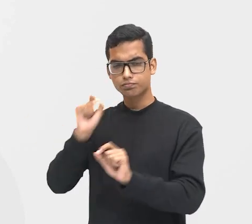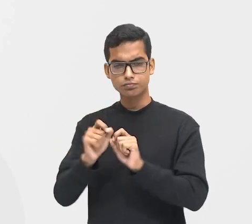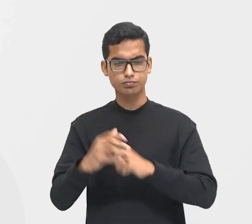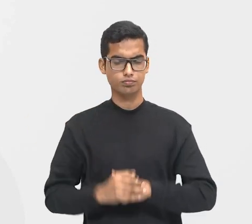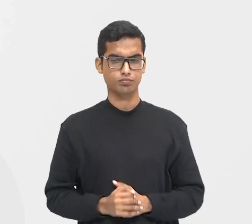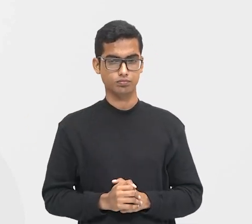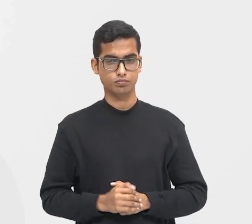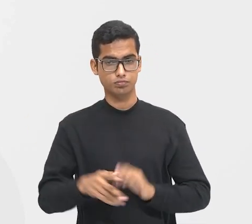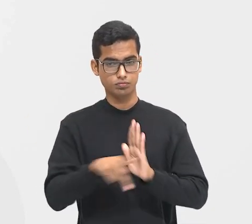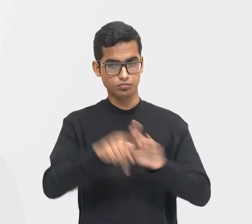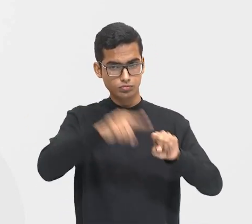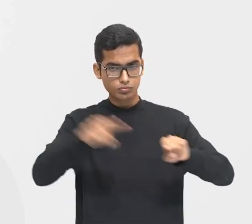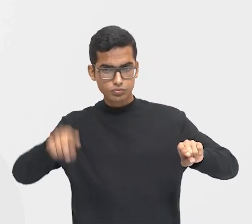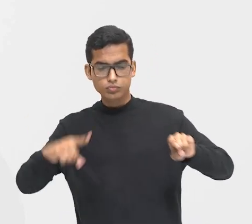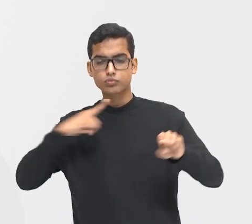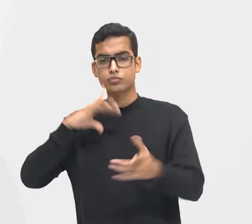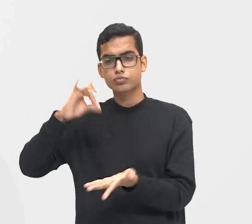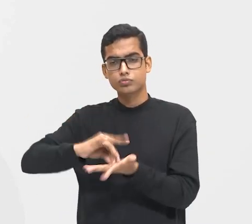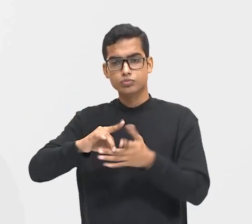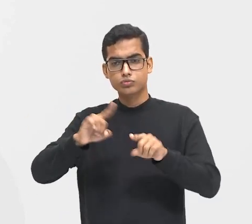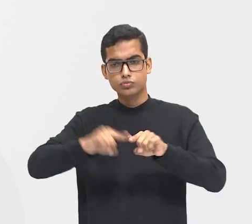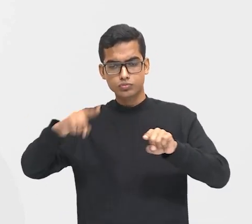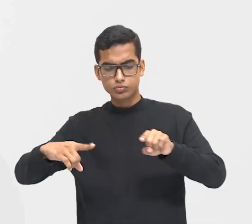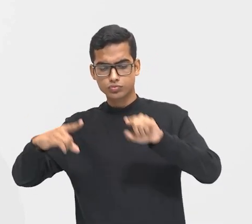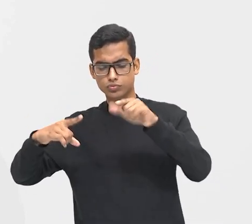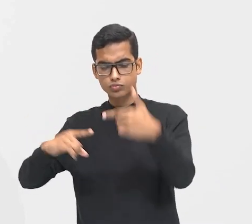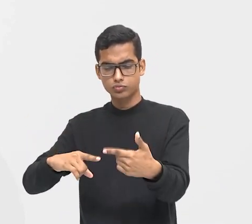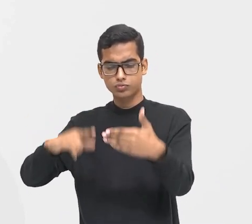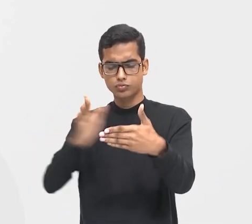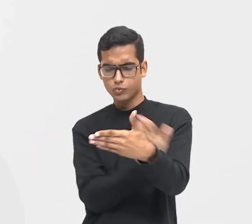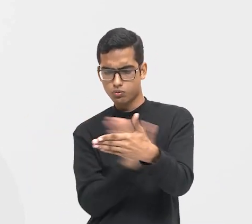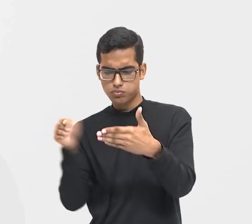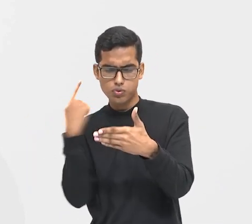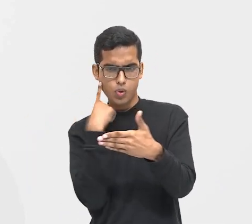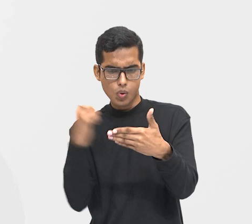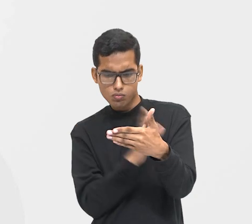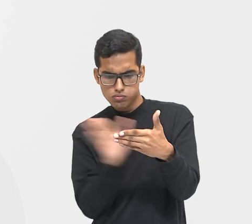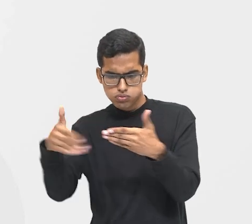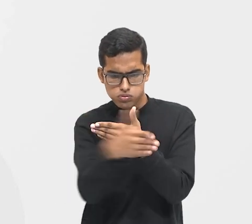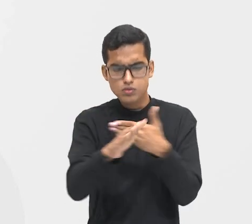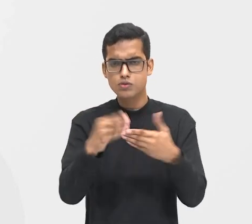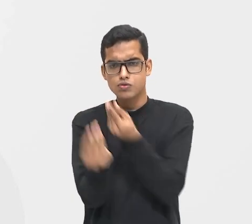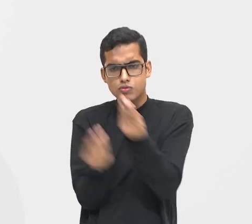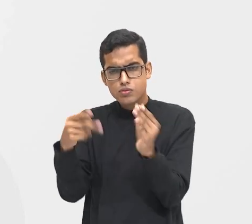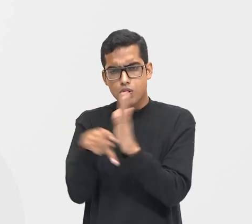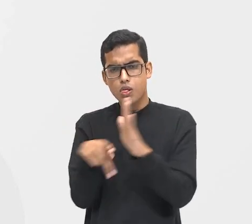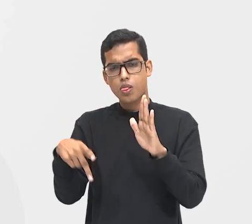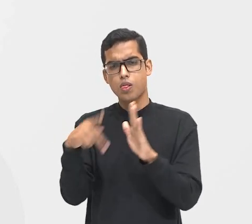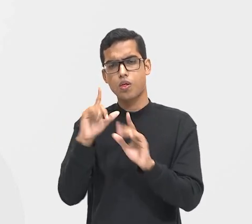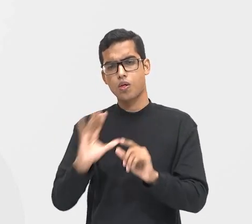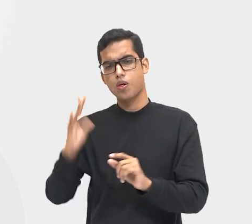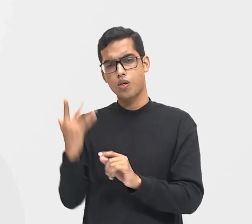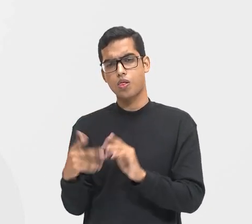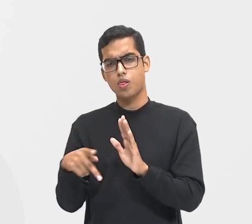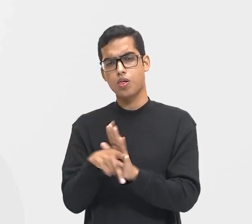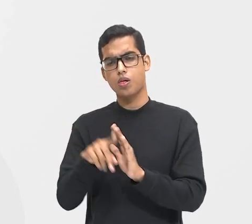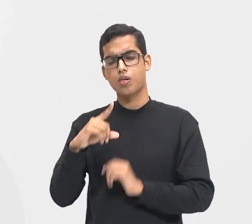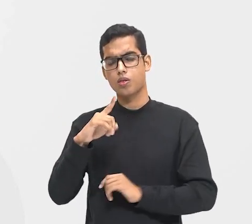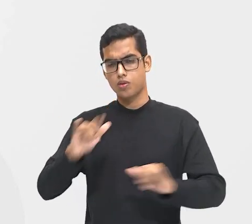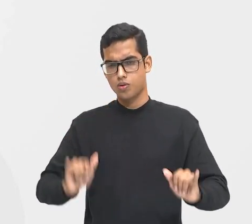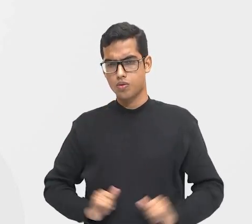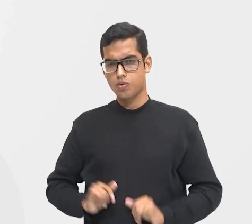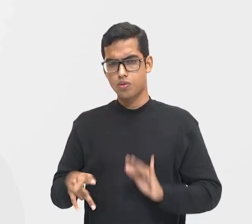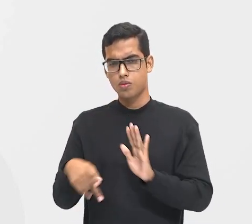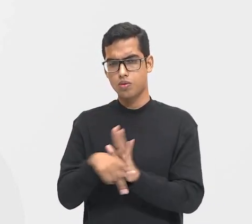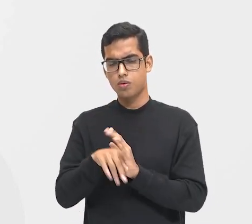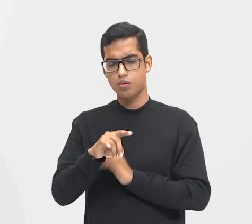da difração, as ondas elas contornam obstáculos. Quando isso ocorre, dizemos que a onda sofre difração. É